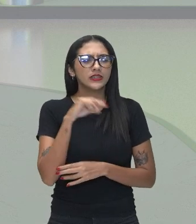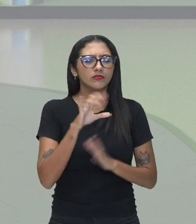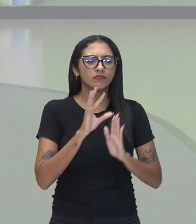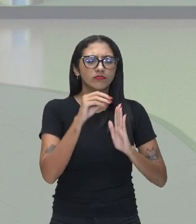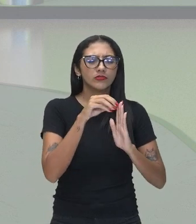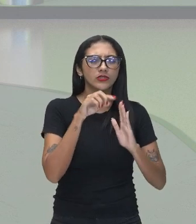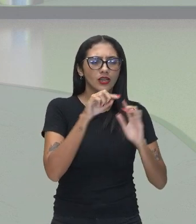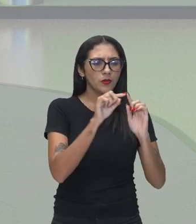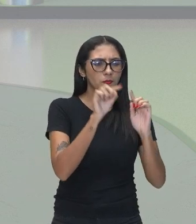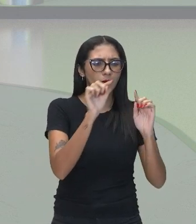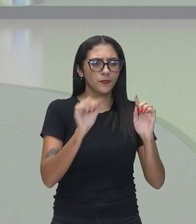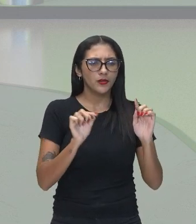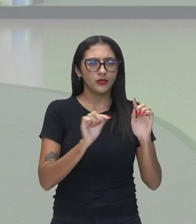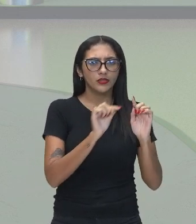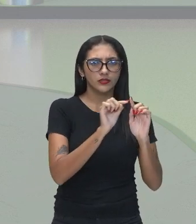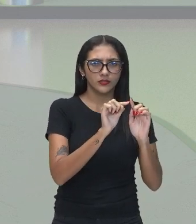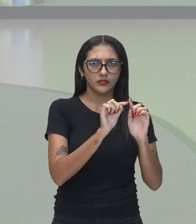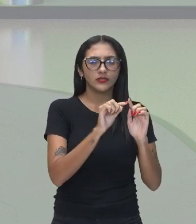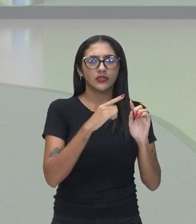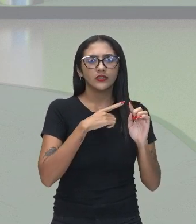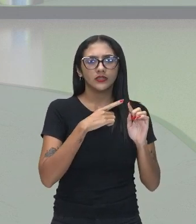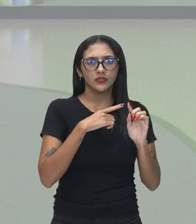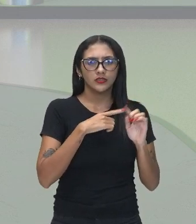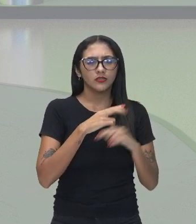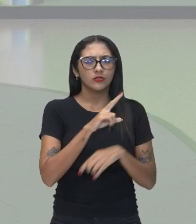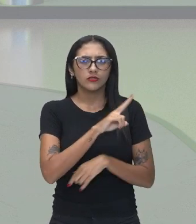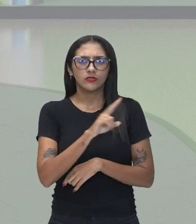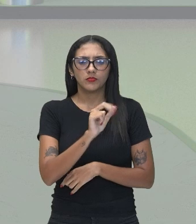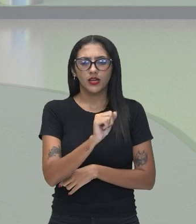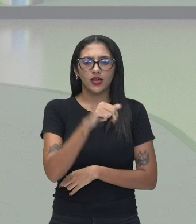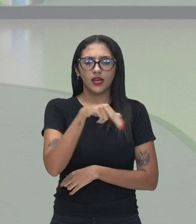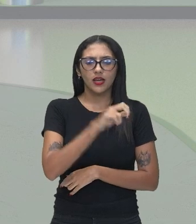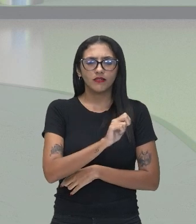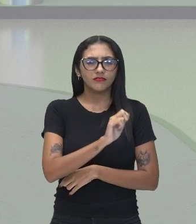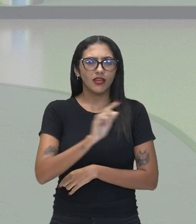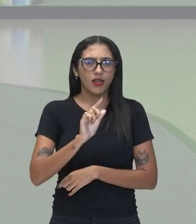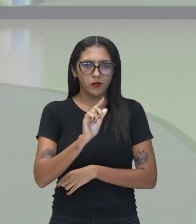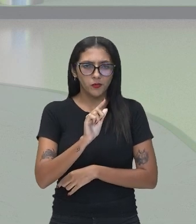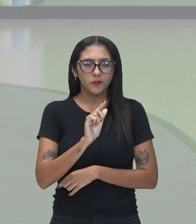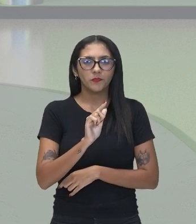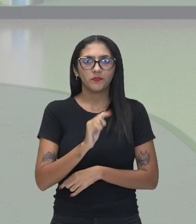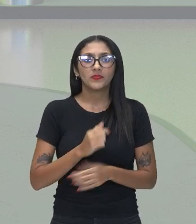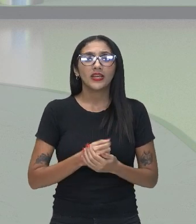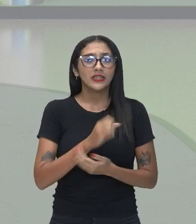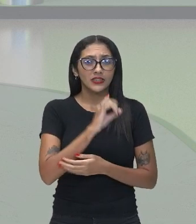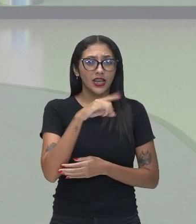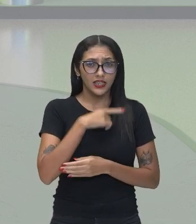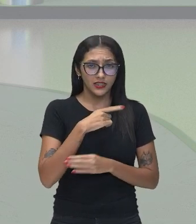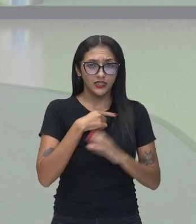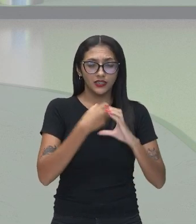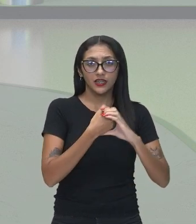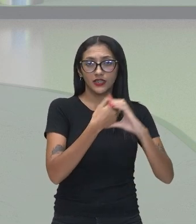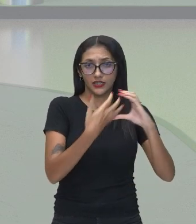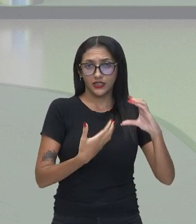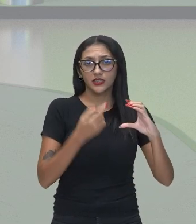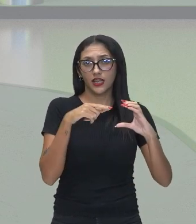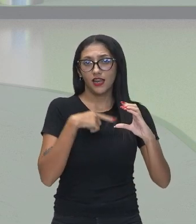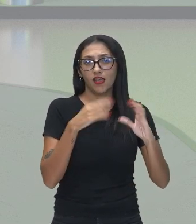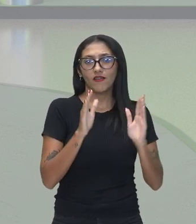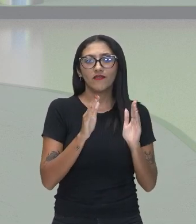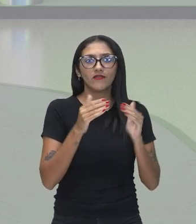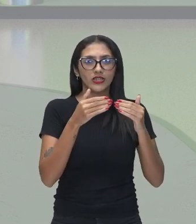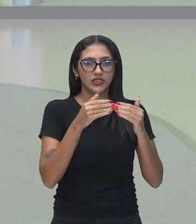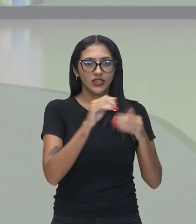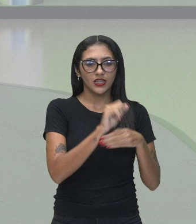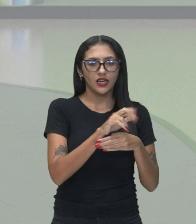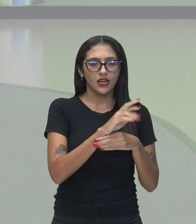também é chamado de anel benzênico ou anel aromático, se ela tiver essa característica, é uma cadeia fechada.